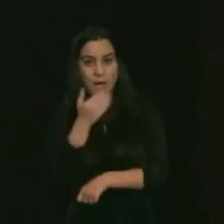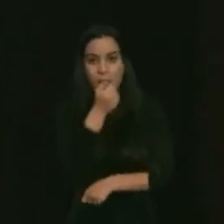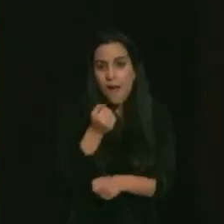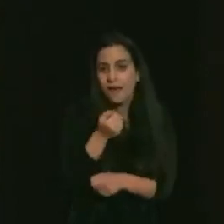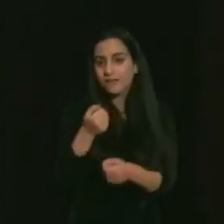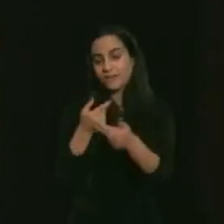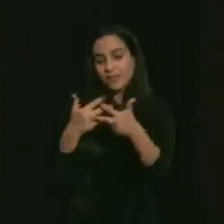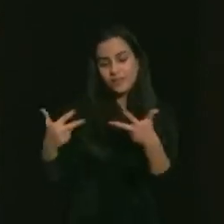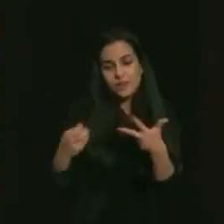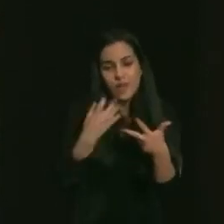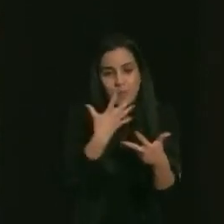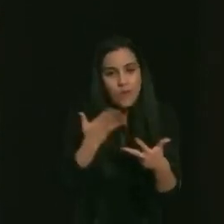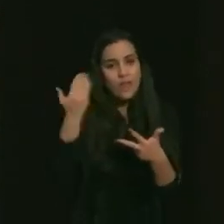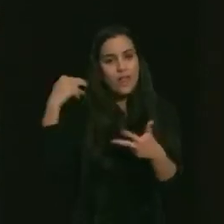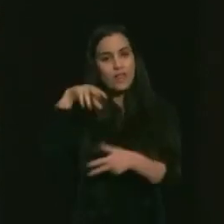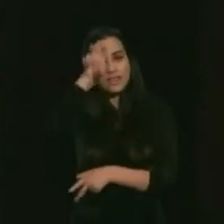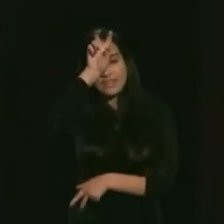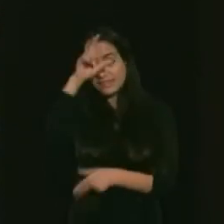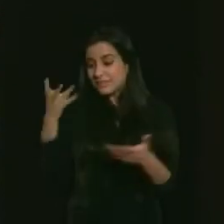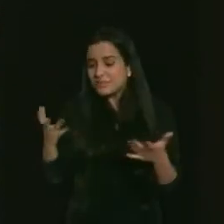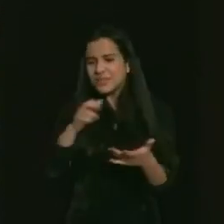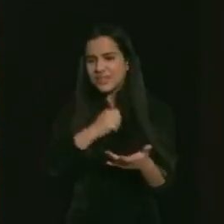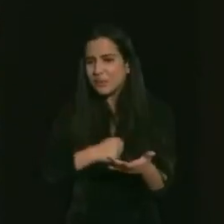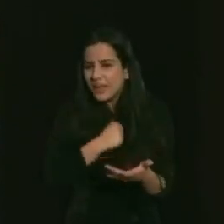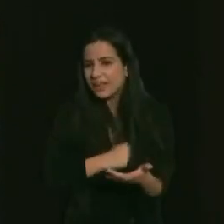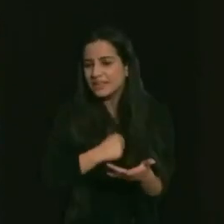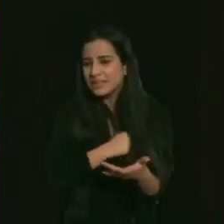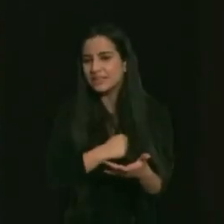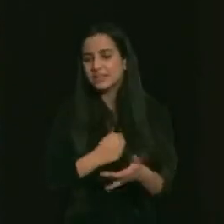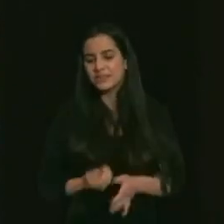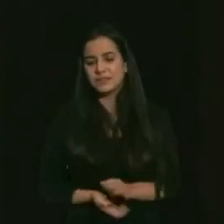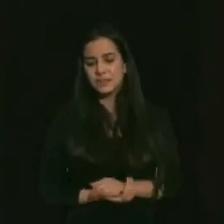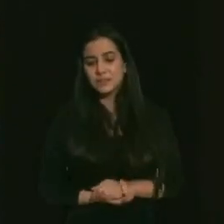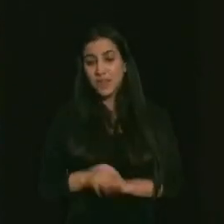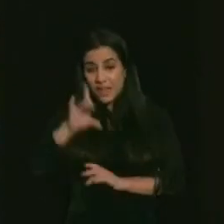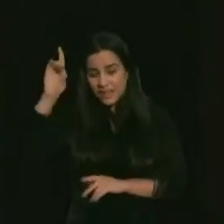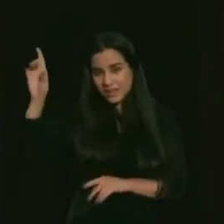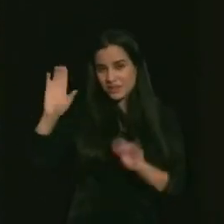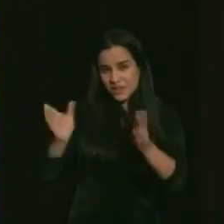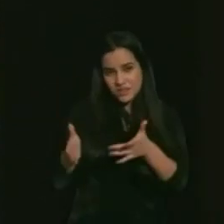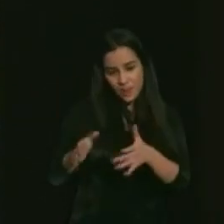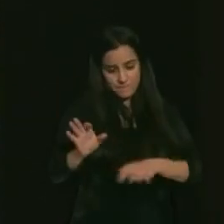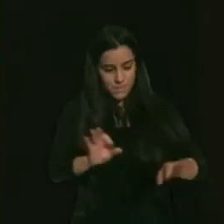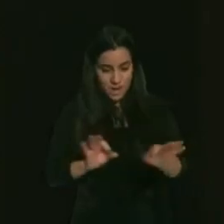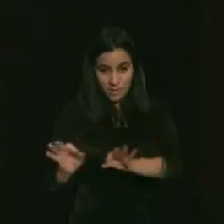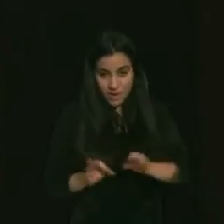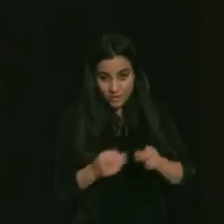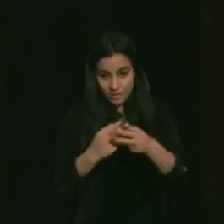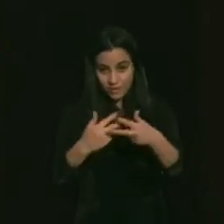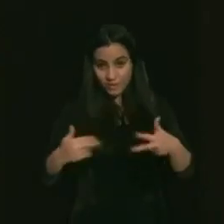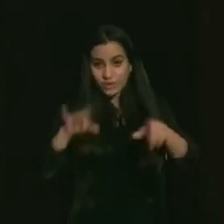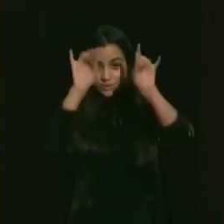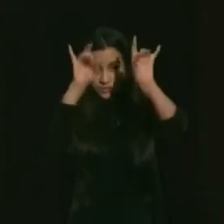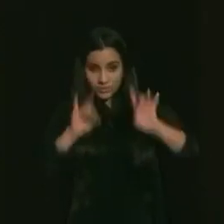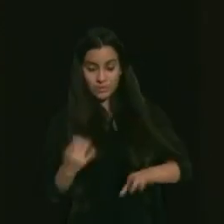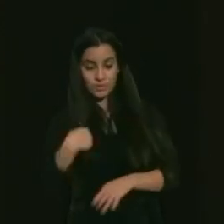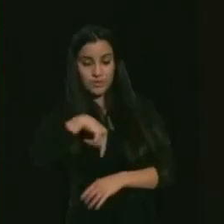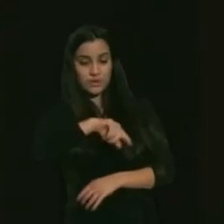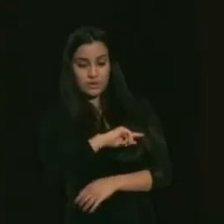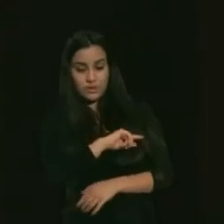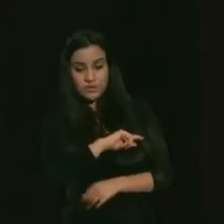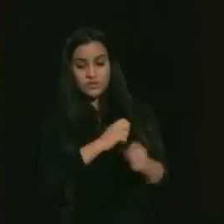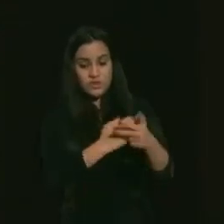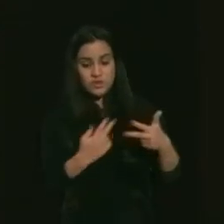Sabe? Saudades. Deus havia preparado um banquete, manjares do